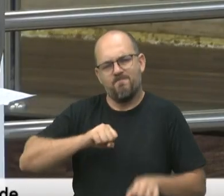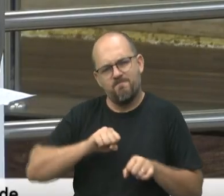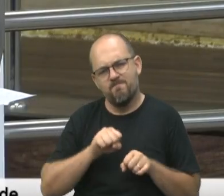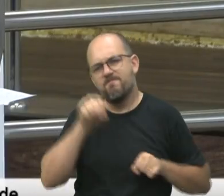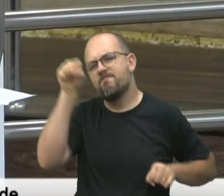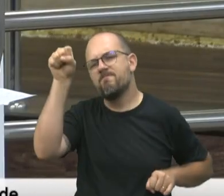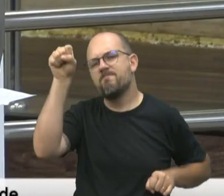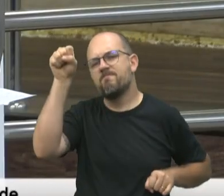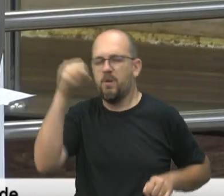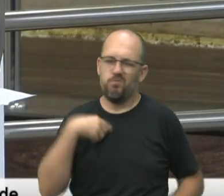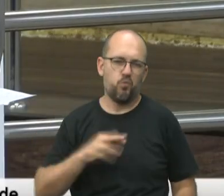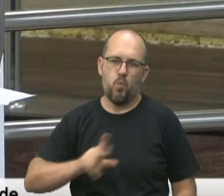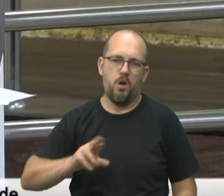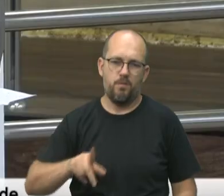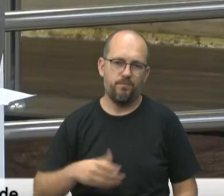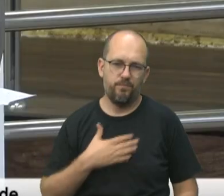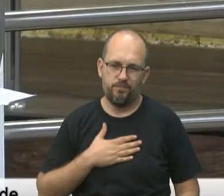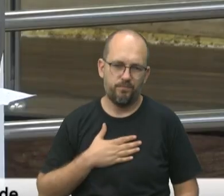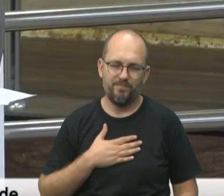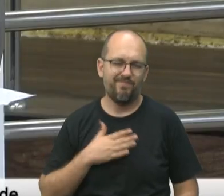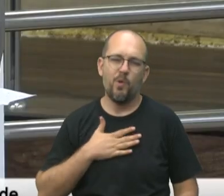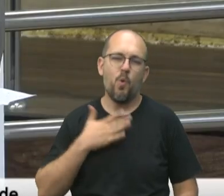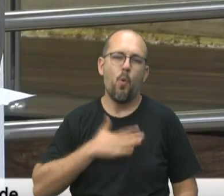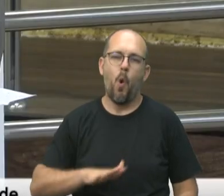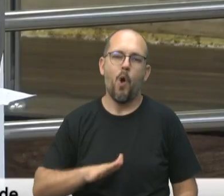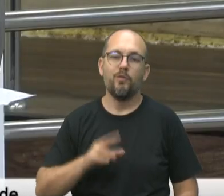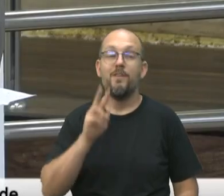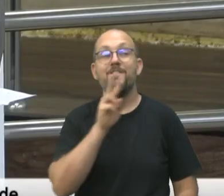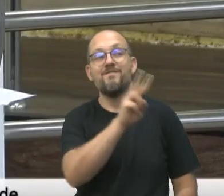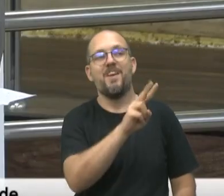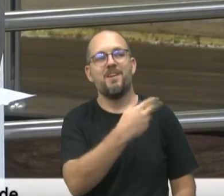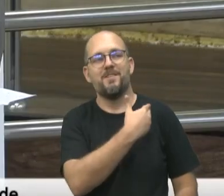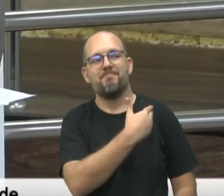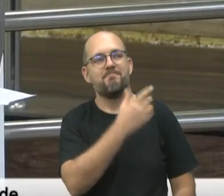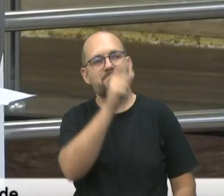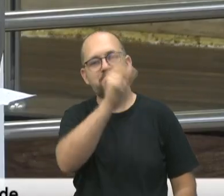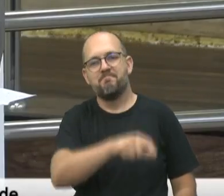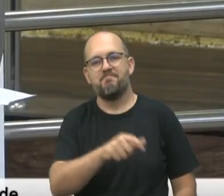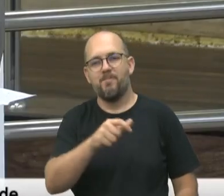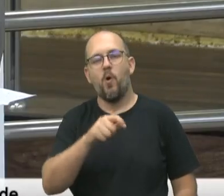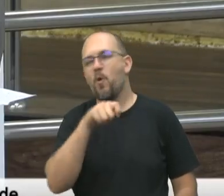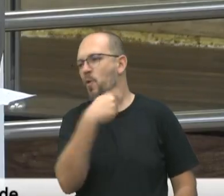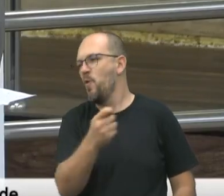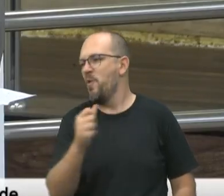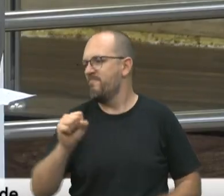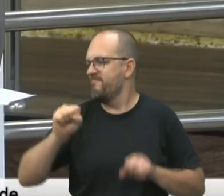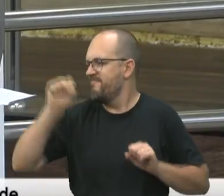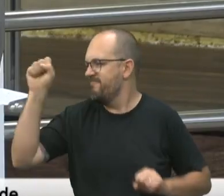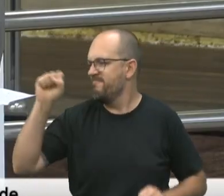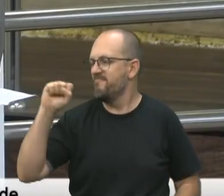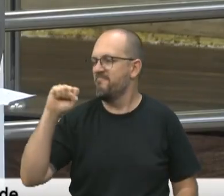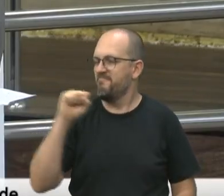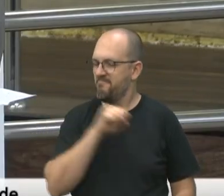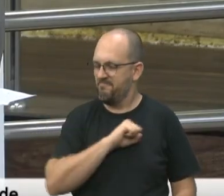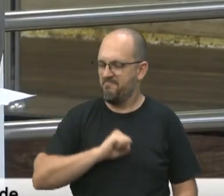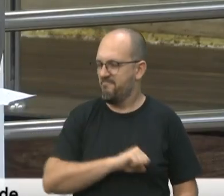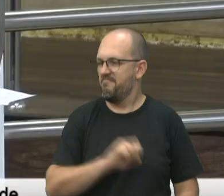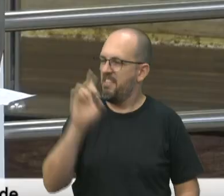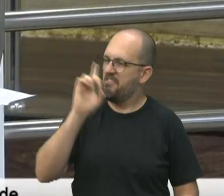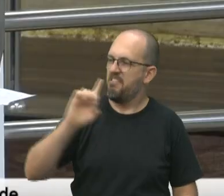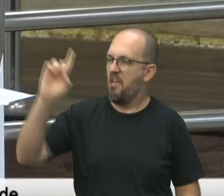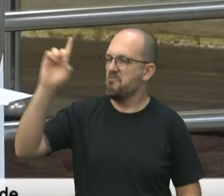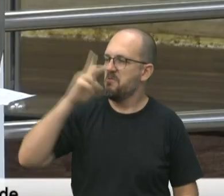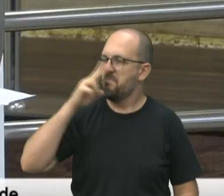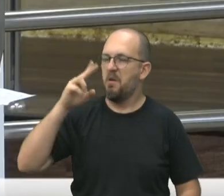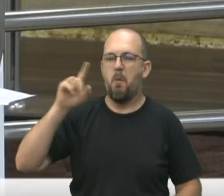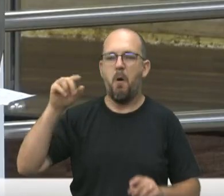não gosto desse negócio da gente ver as nossas figuras públicas, seja quem for, como super-heróis, heroínas, mártires, deuses, semideuses, coisas